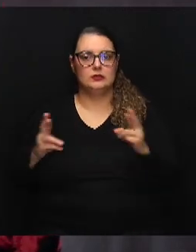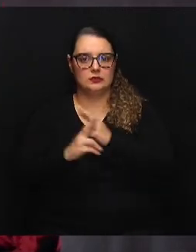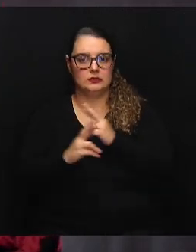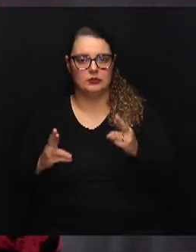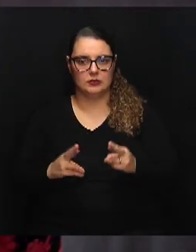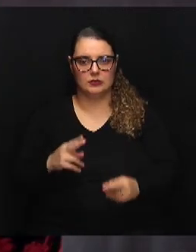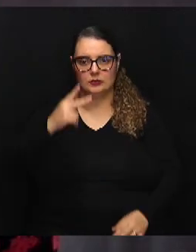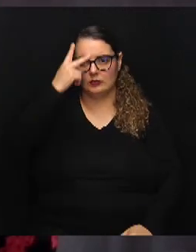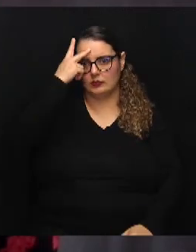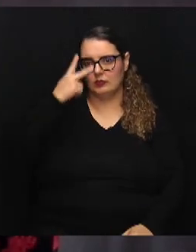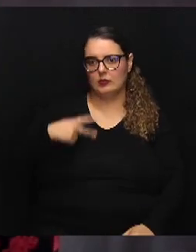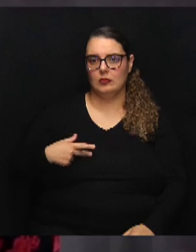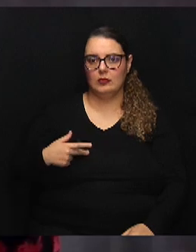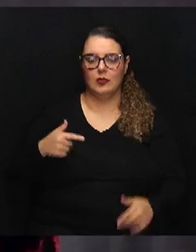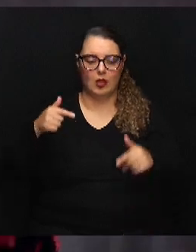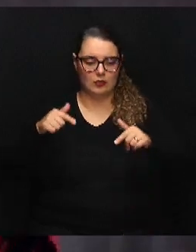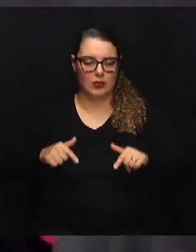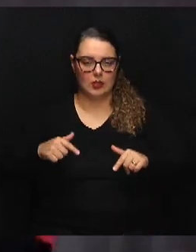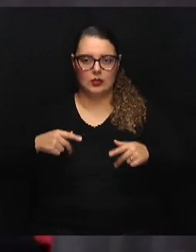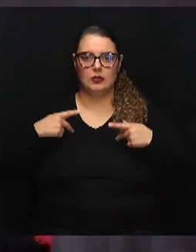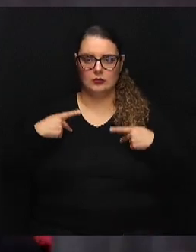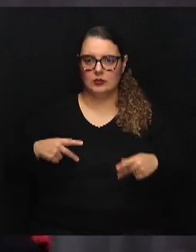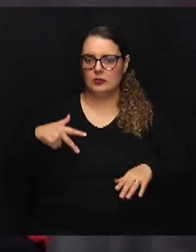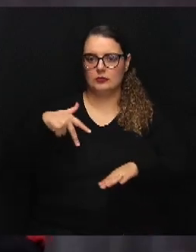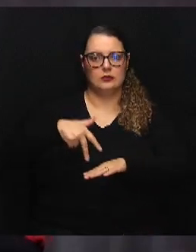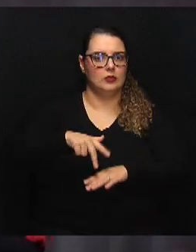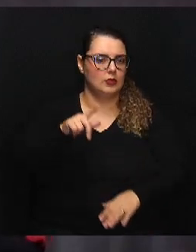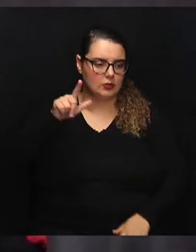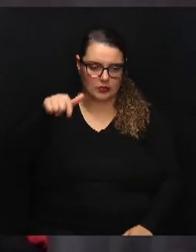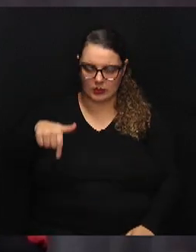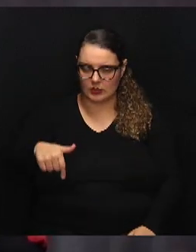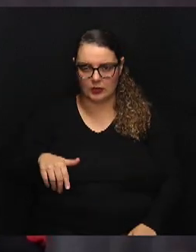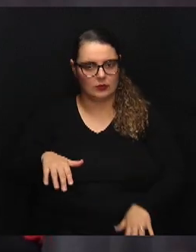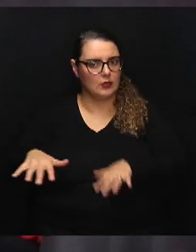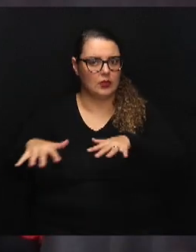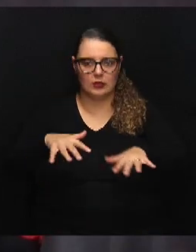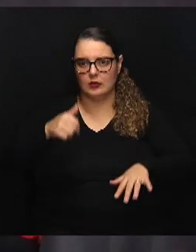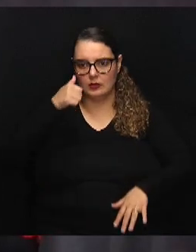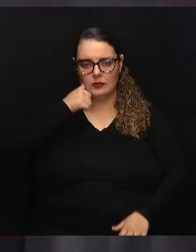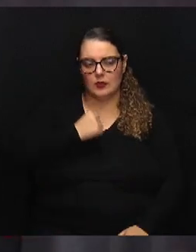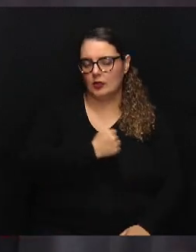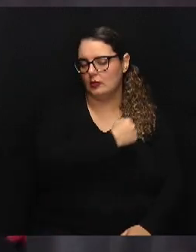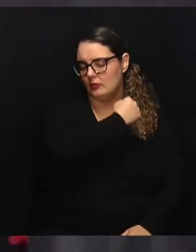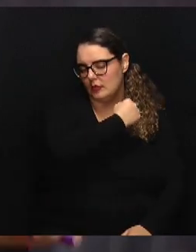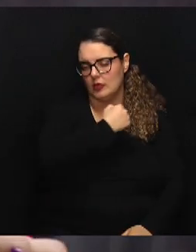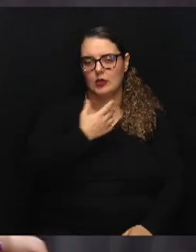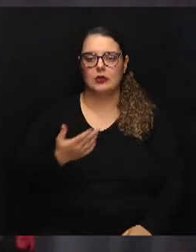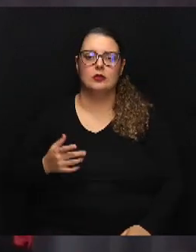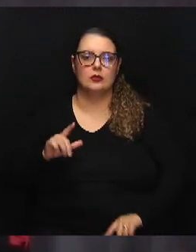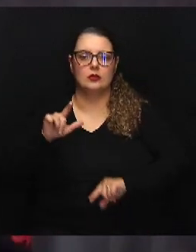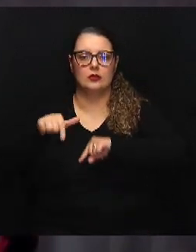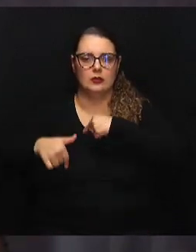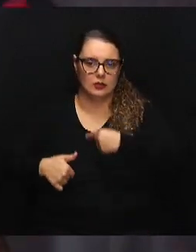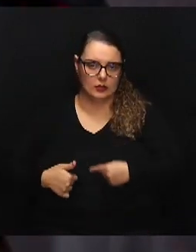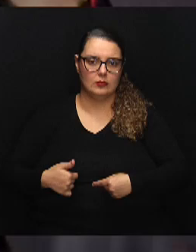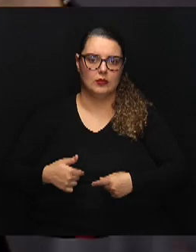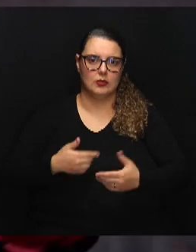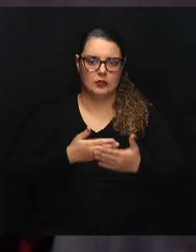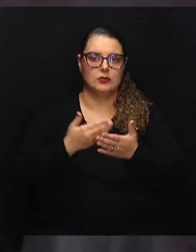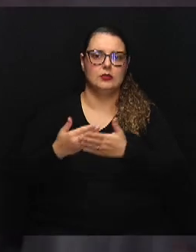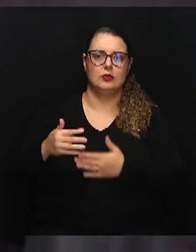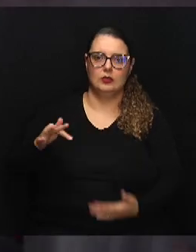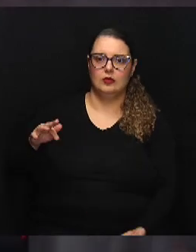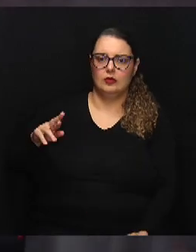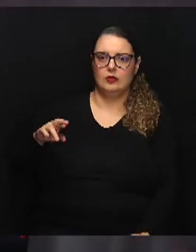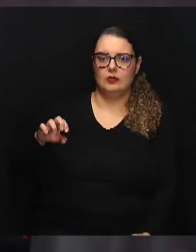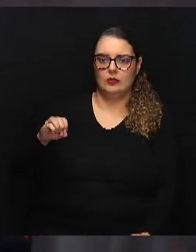para ela, né, podendo se posicionar. Enfim, depois dos movimentos feministas, né, depois dos estudos de Freud, que graças a Deus a mulher